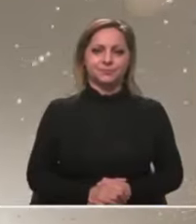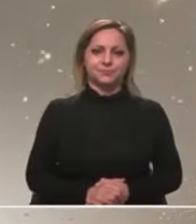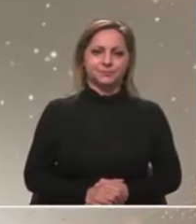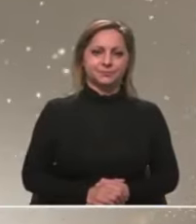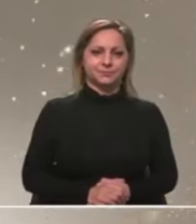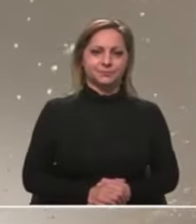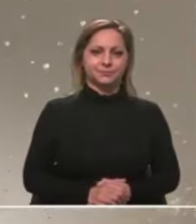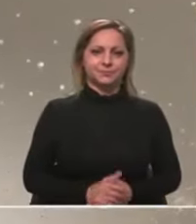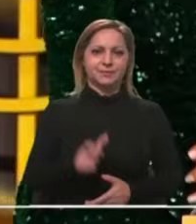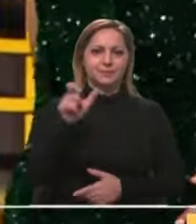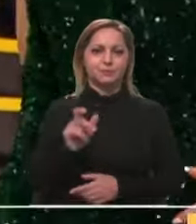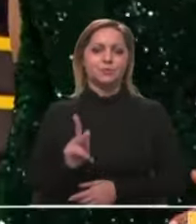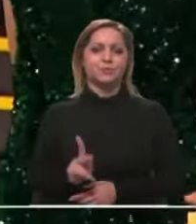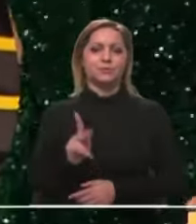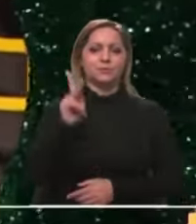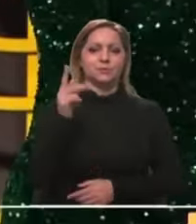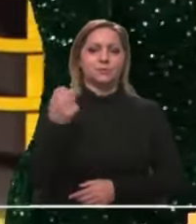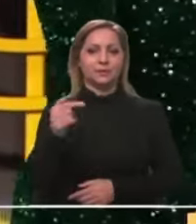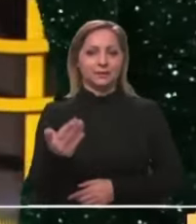E o vencedor é...